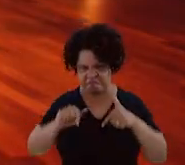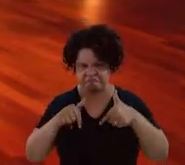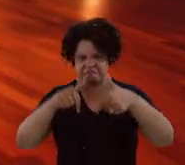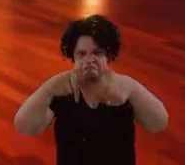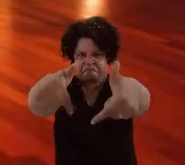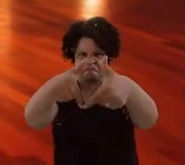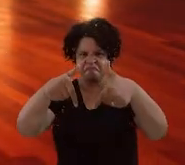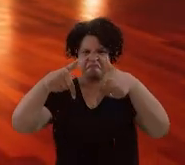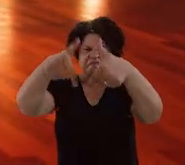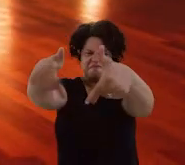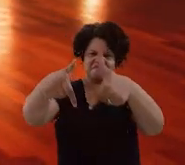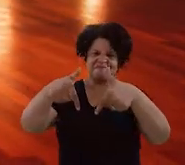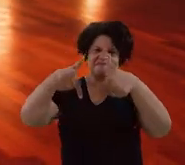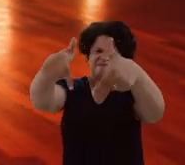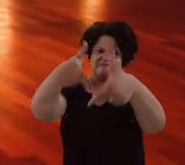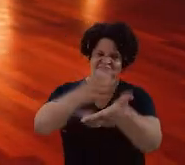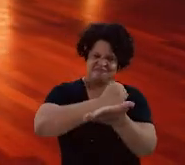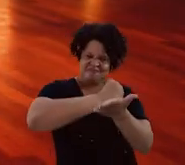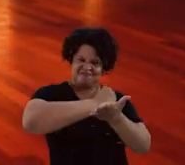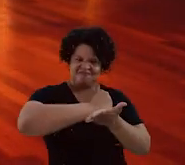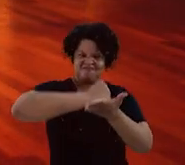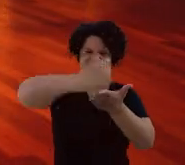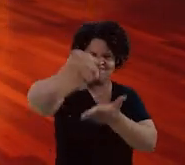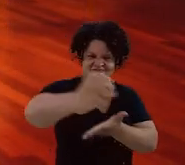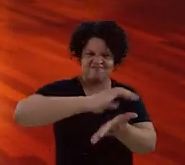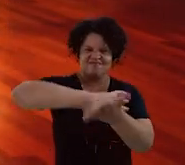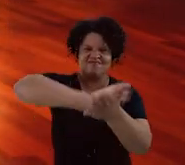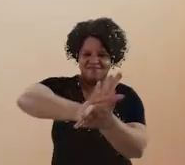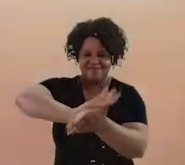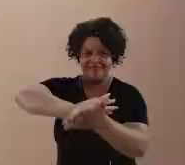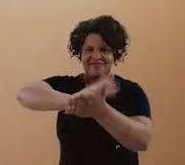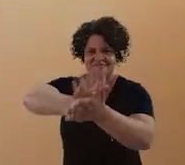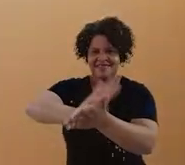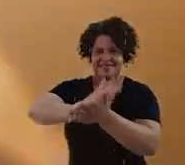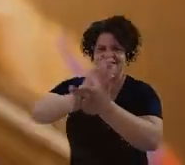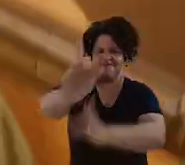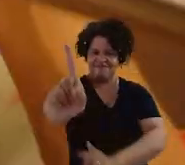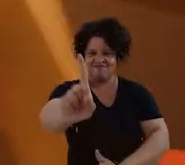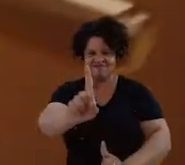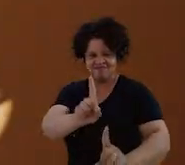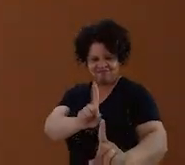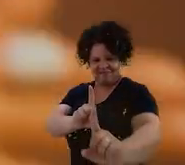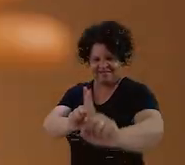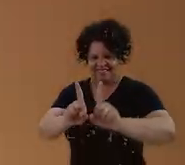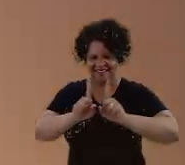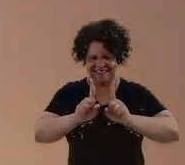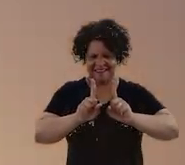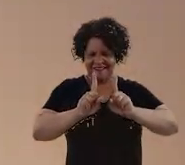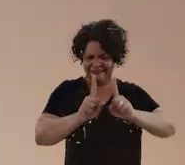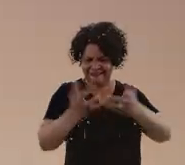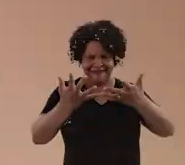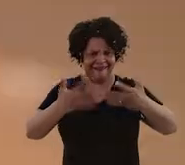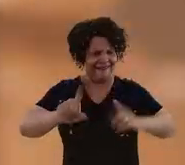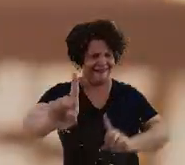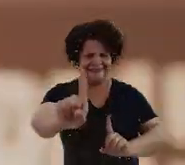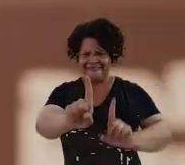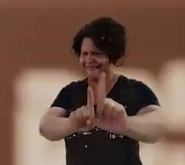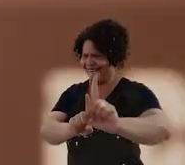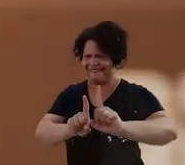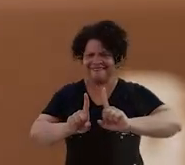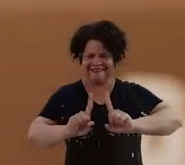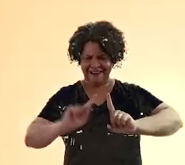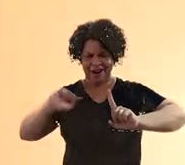bonde bagaça, meu bonde bagaça, meu bonde te amassa. Não bata de frente, desgraça. Não bata de